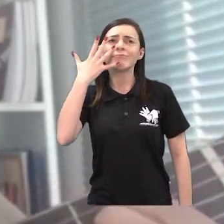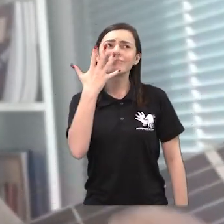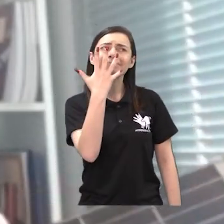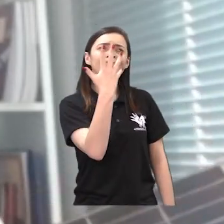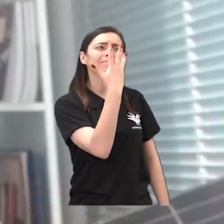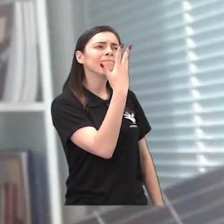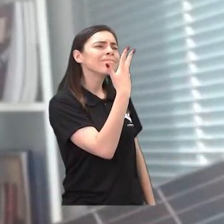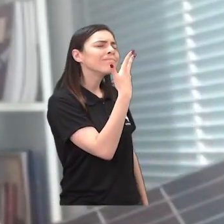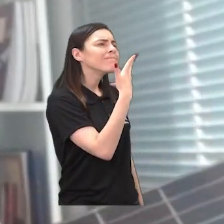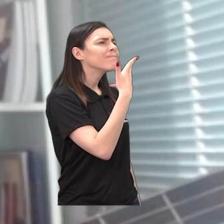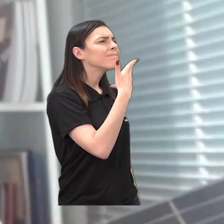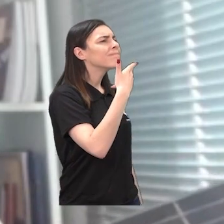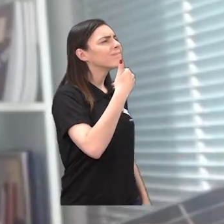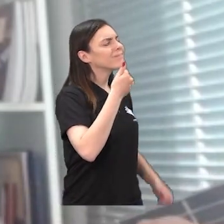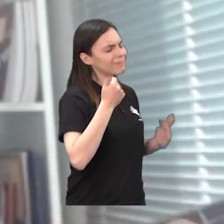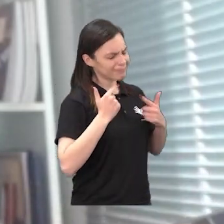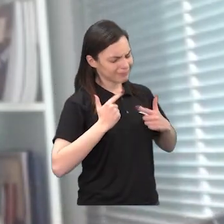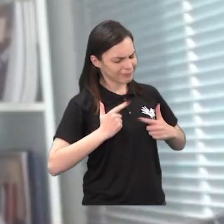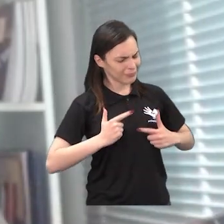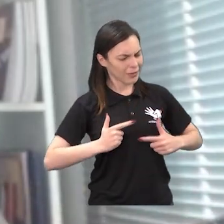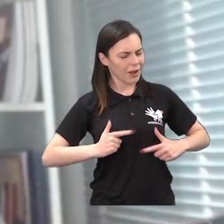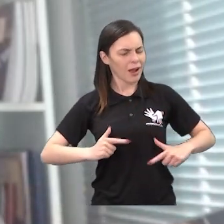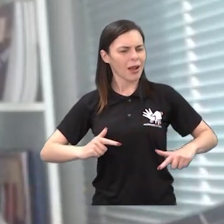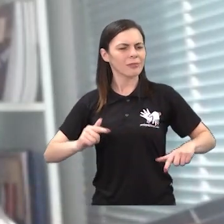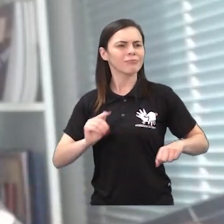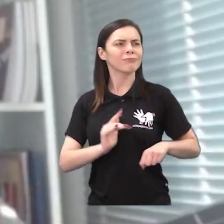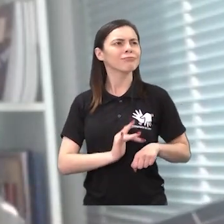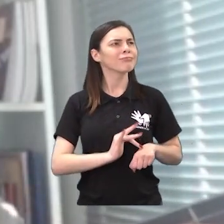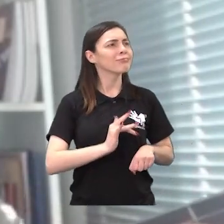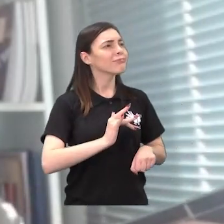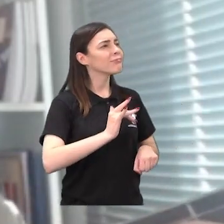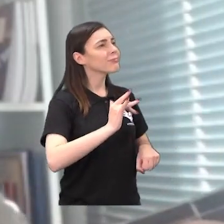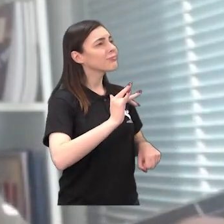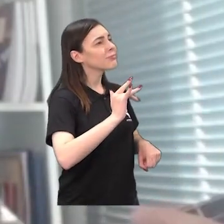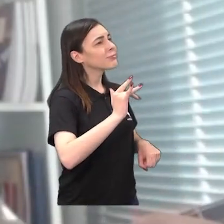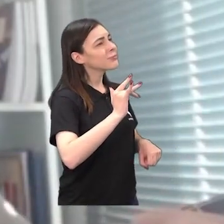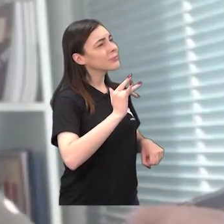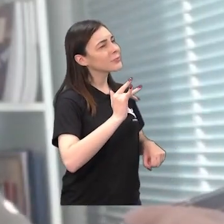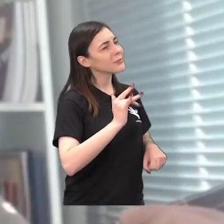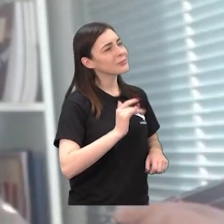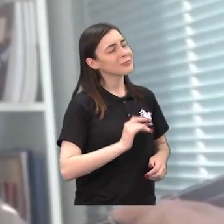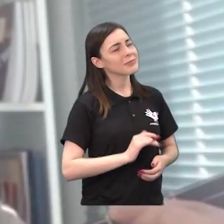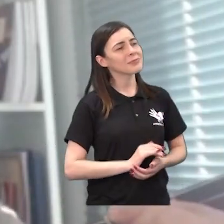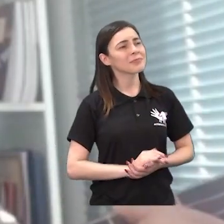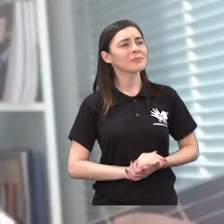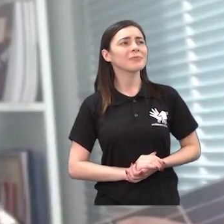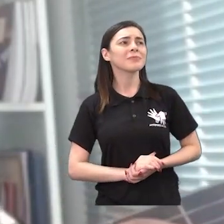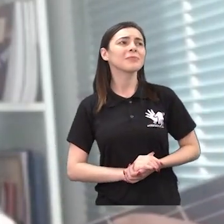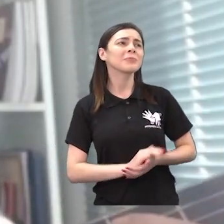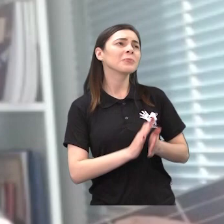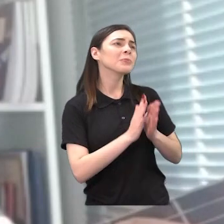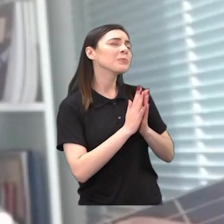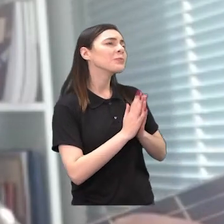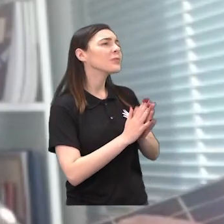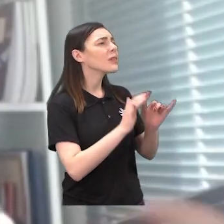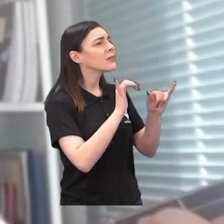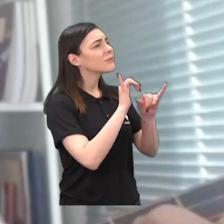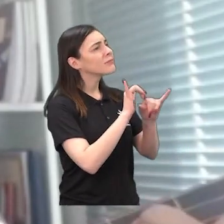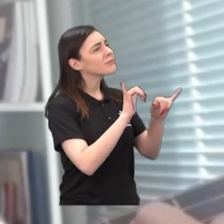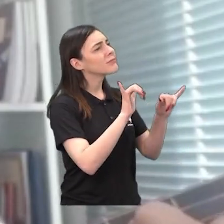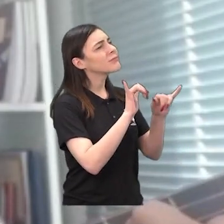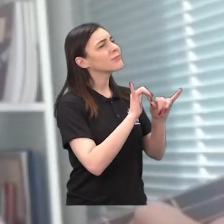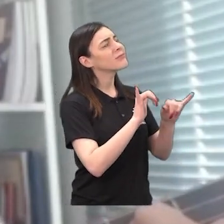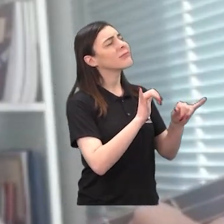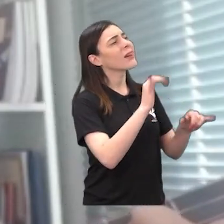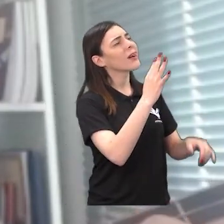toda bonita, vestida de dourado. Escuta a voz do